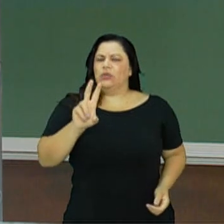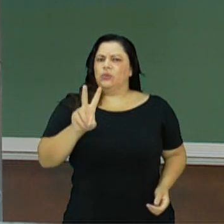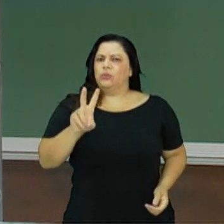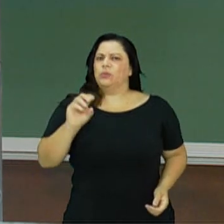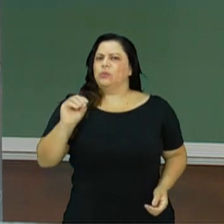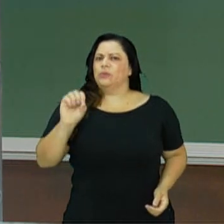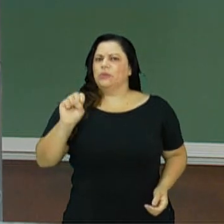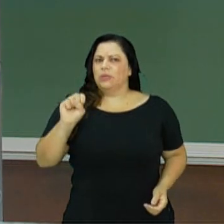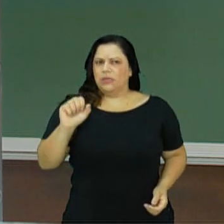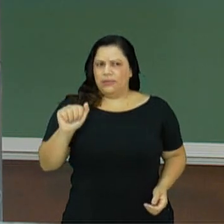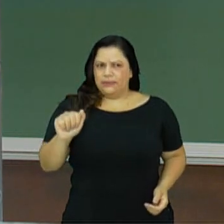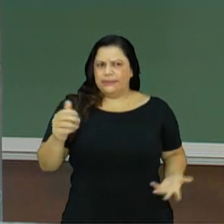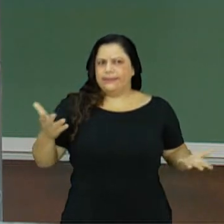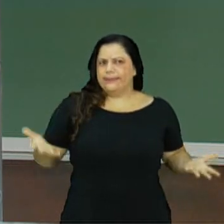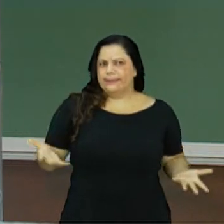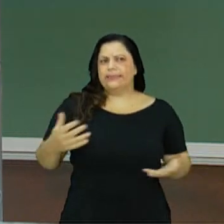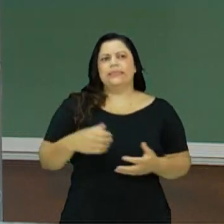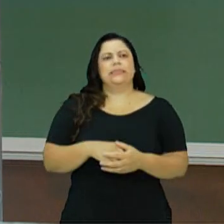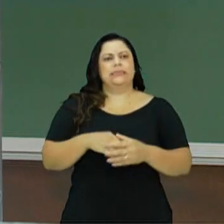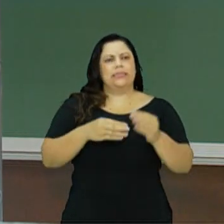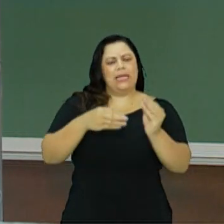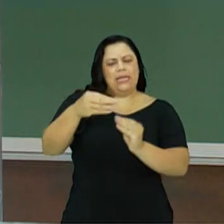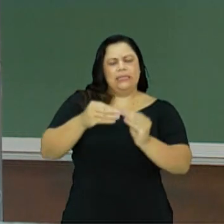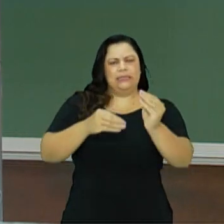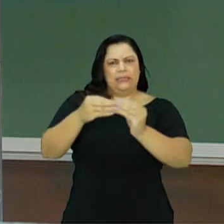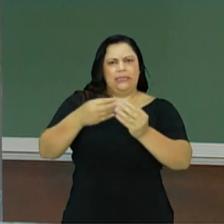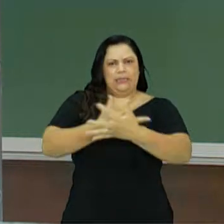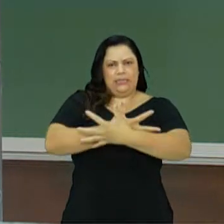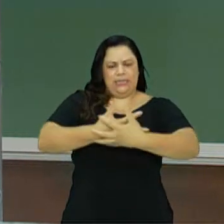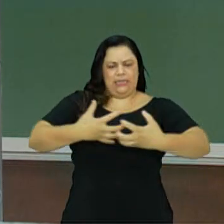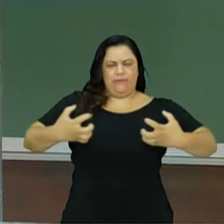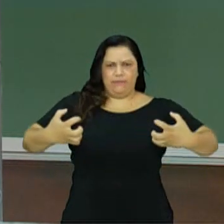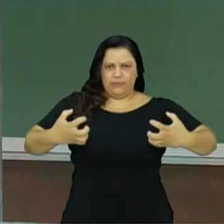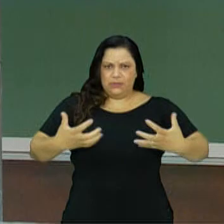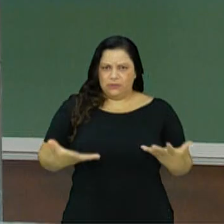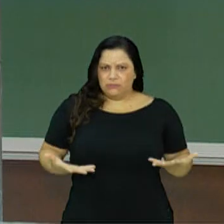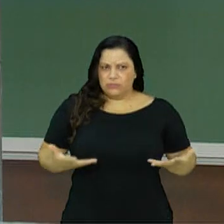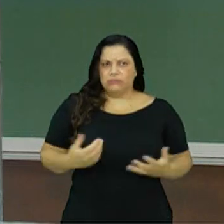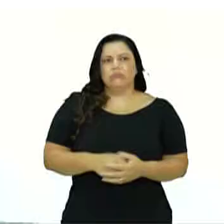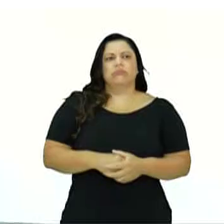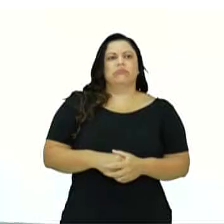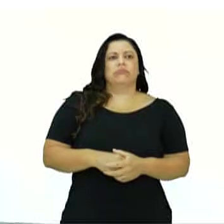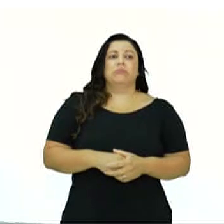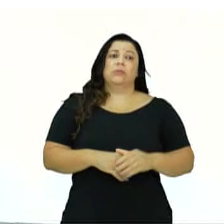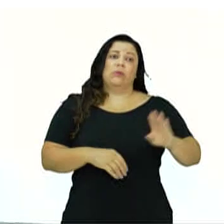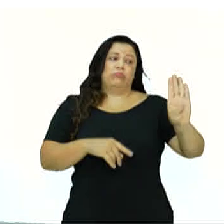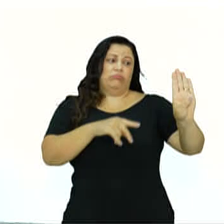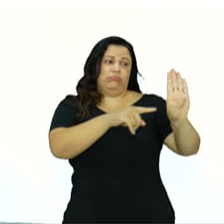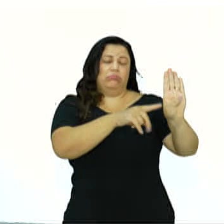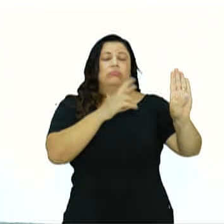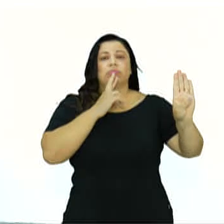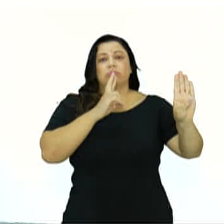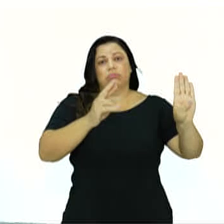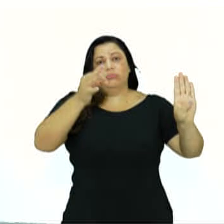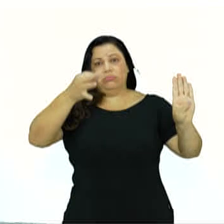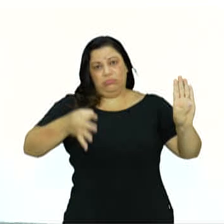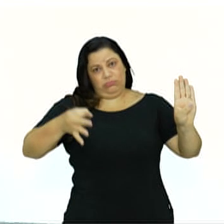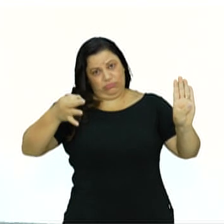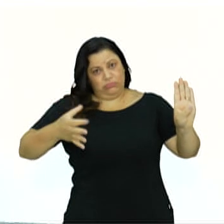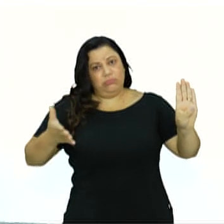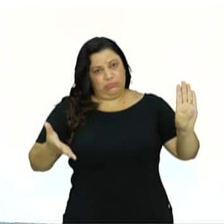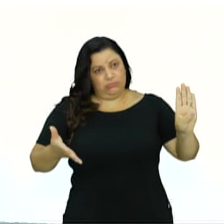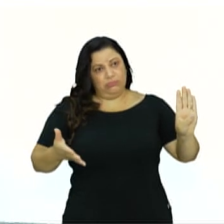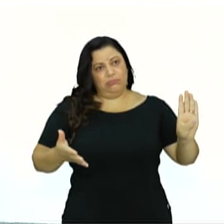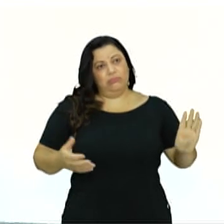né, essas fibras, né, que passam por ele. Então, gente, o disco epifisário é a estrutura a partir da qual ocorre o crescimento dos ossos.